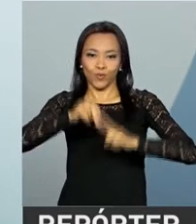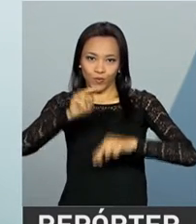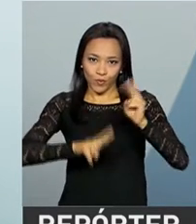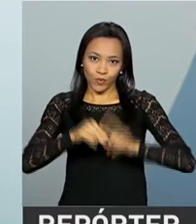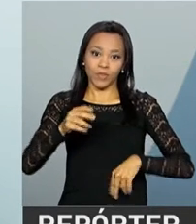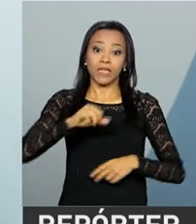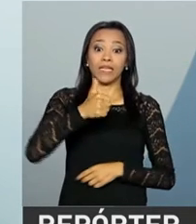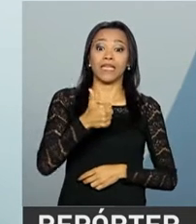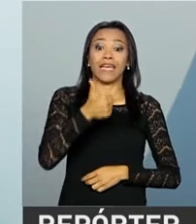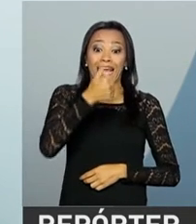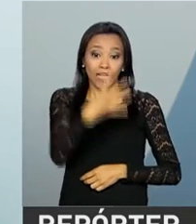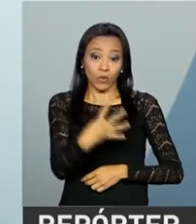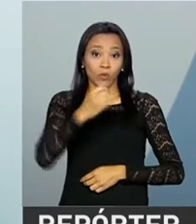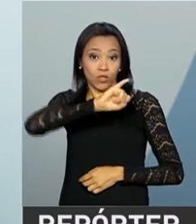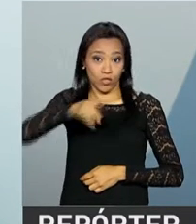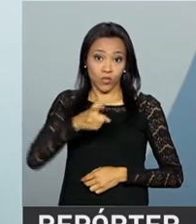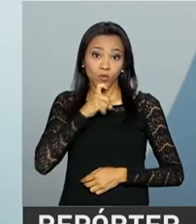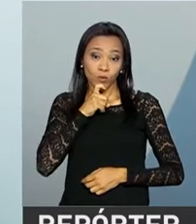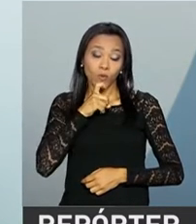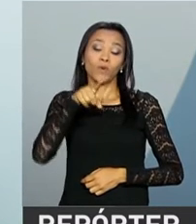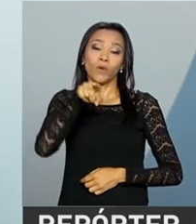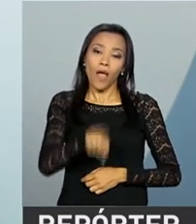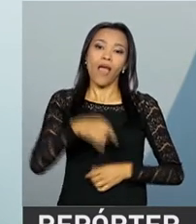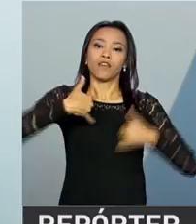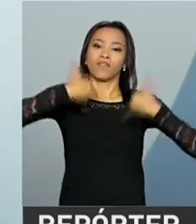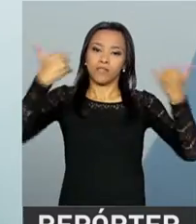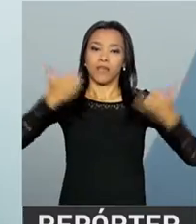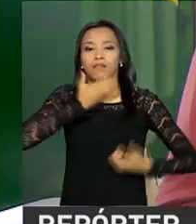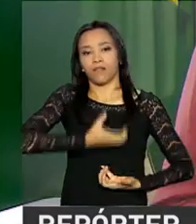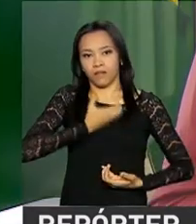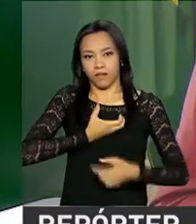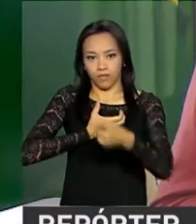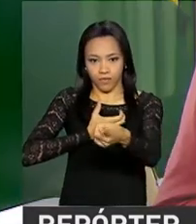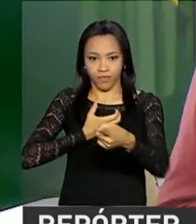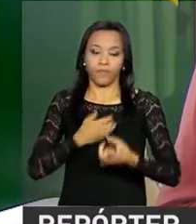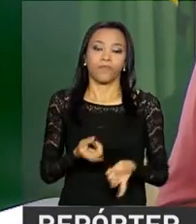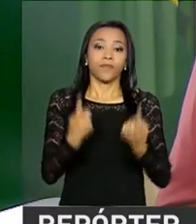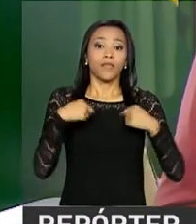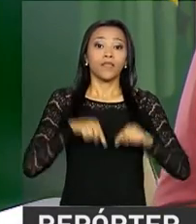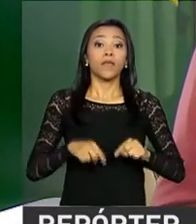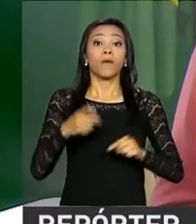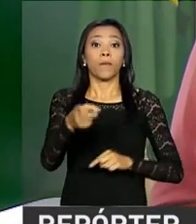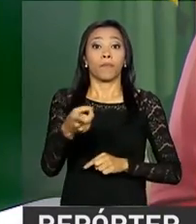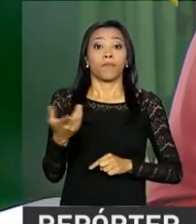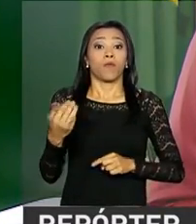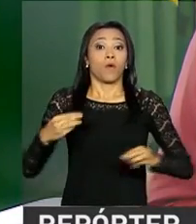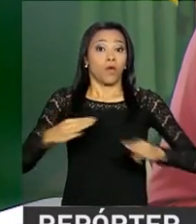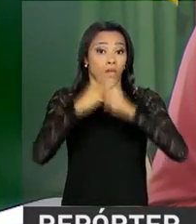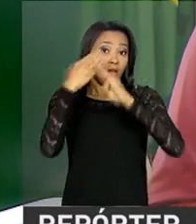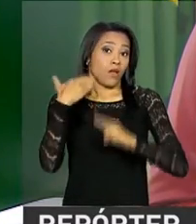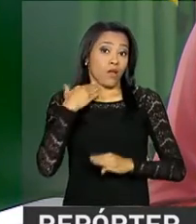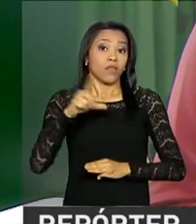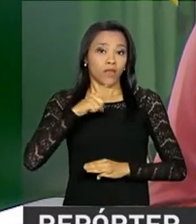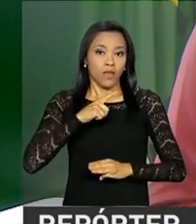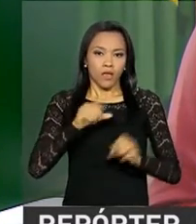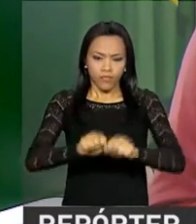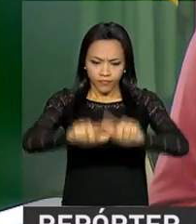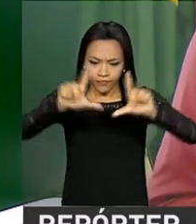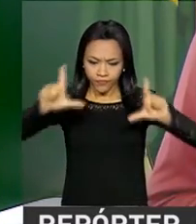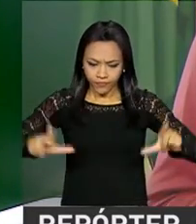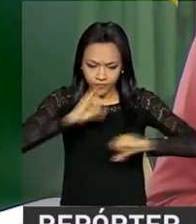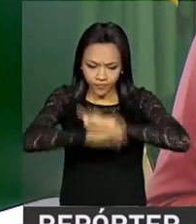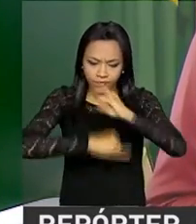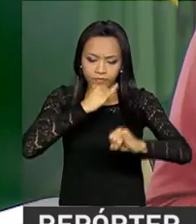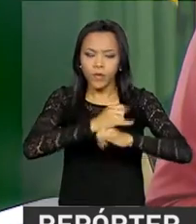em 14 de julho quem faz aniversário em dezembro. A Caixa Econômica Federal criou uma página na internet para